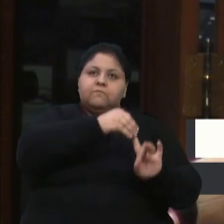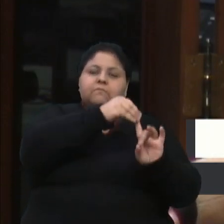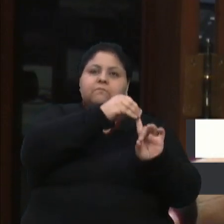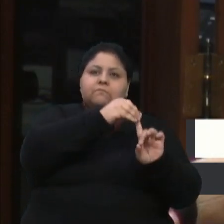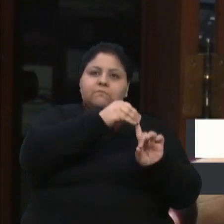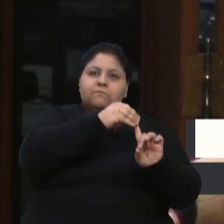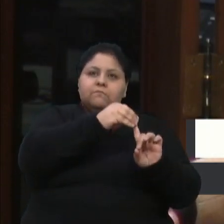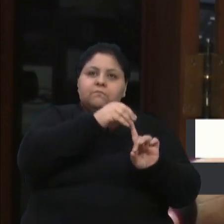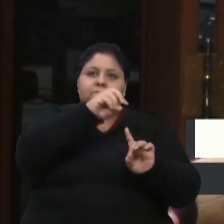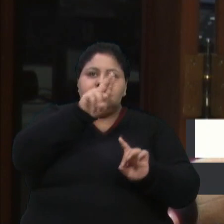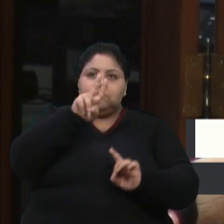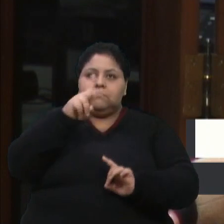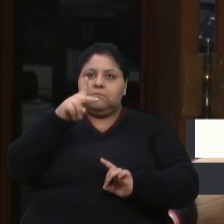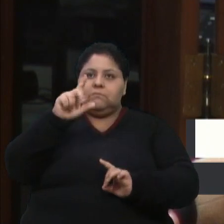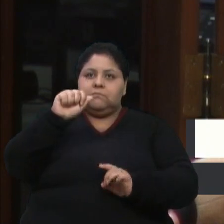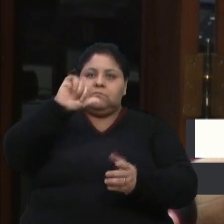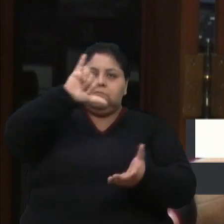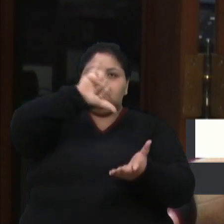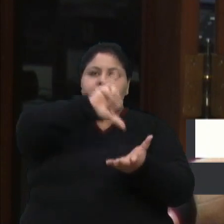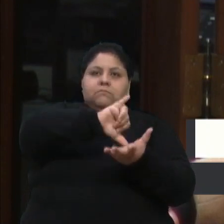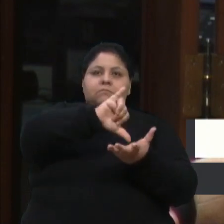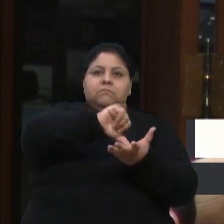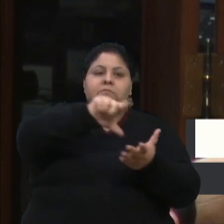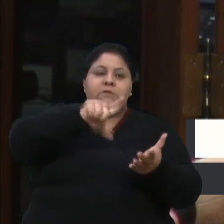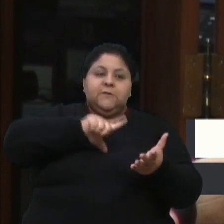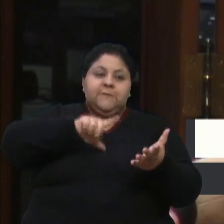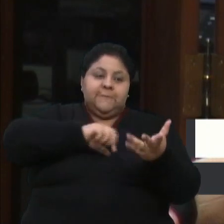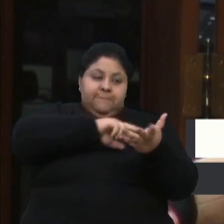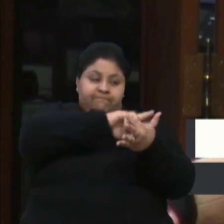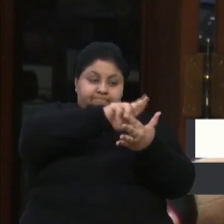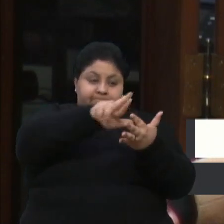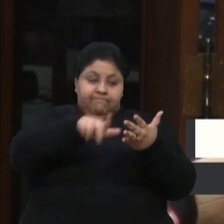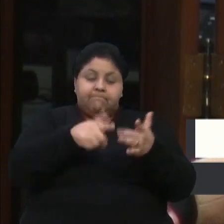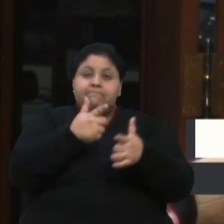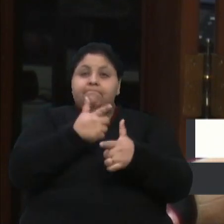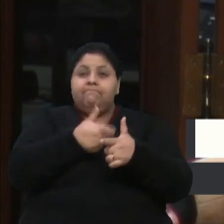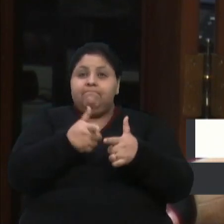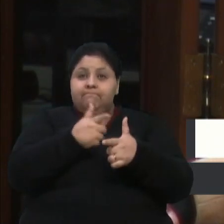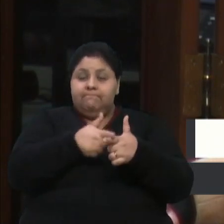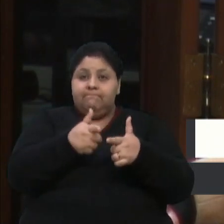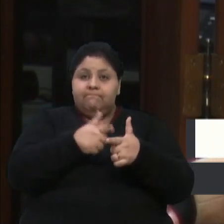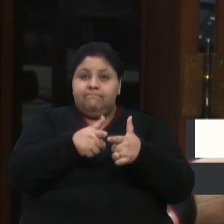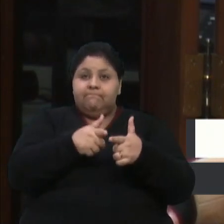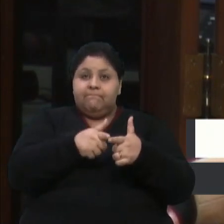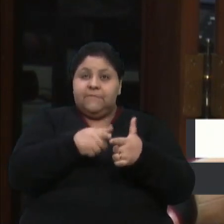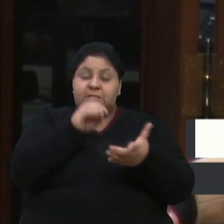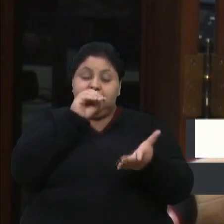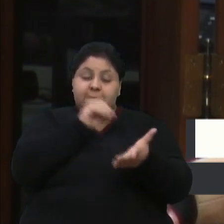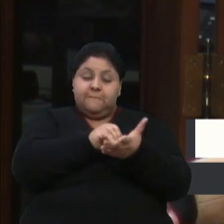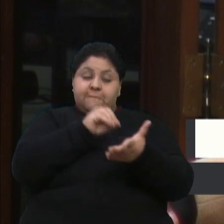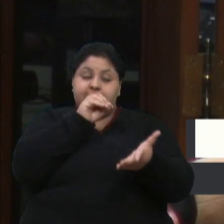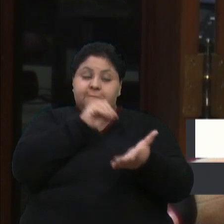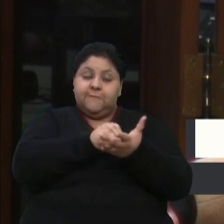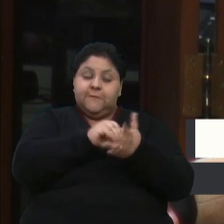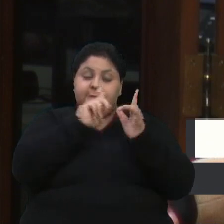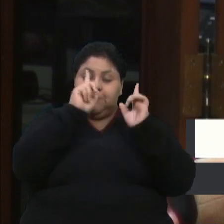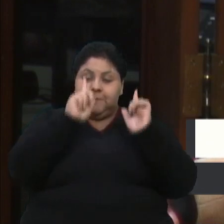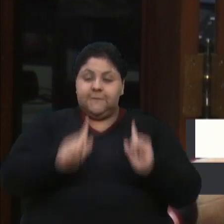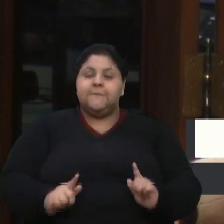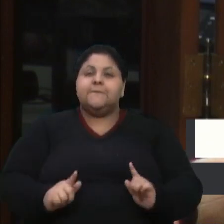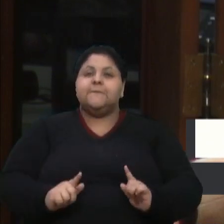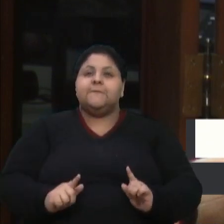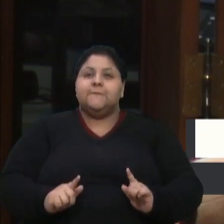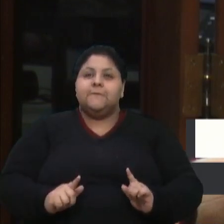a UPA Central tem diversos problemas, diversos gargalos na sua gestão,